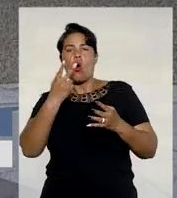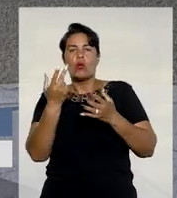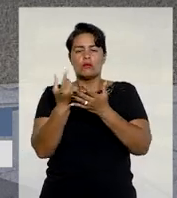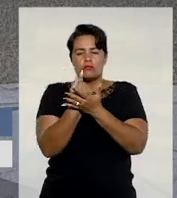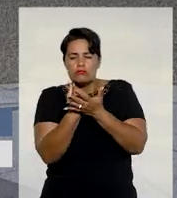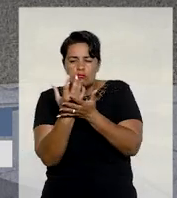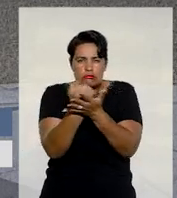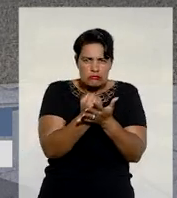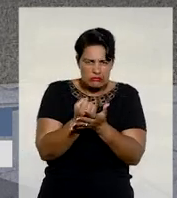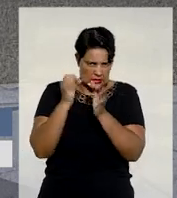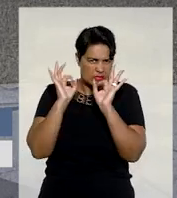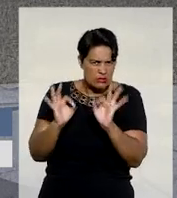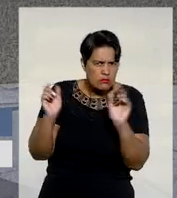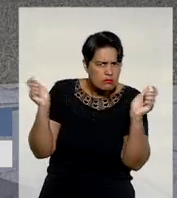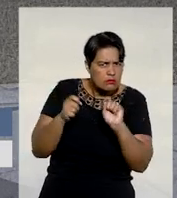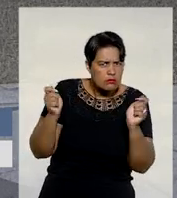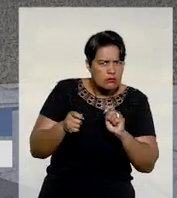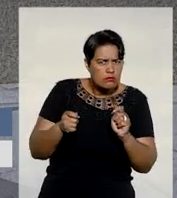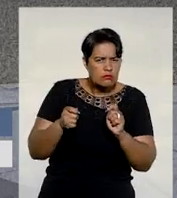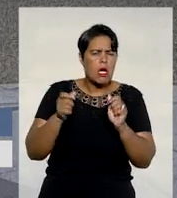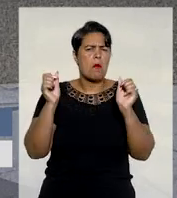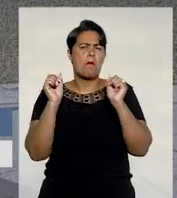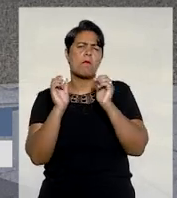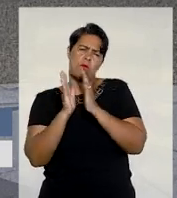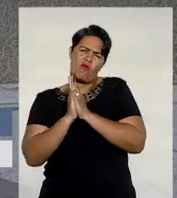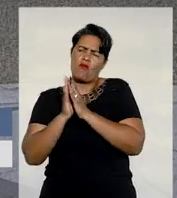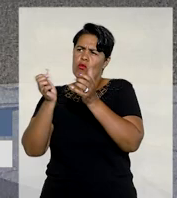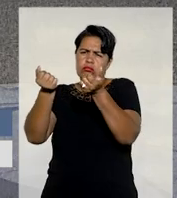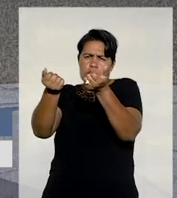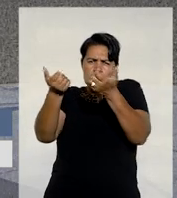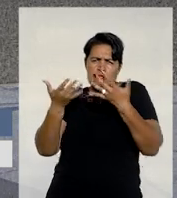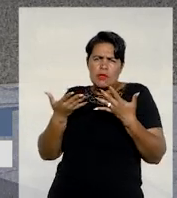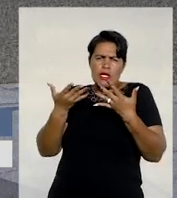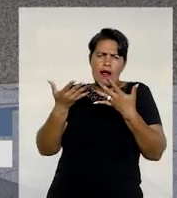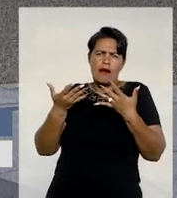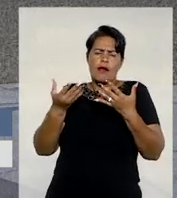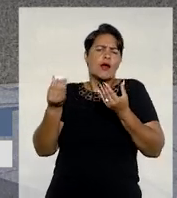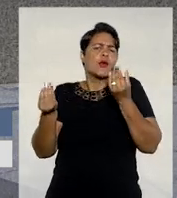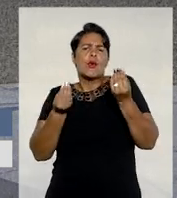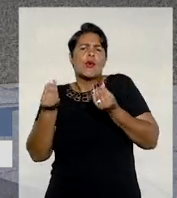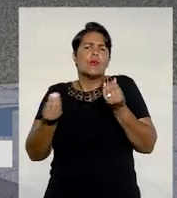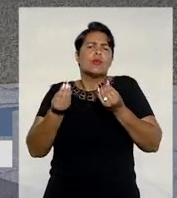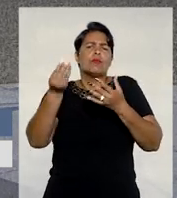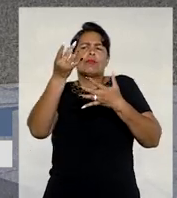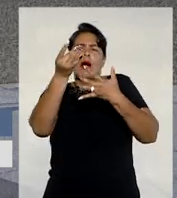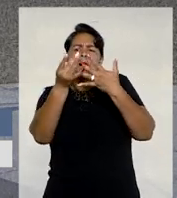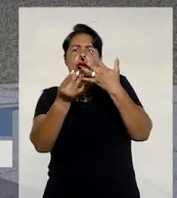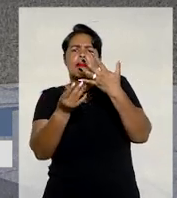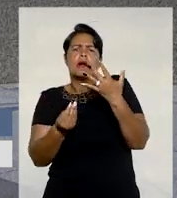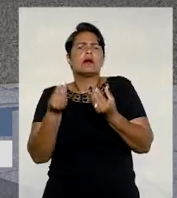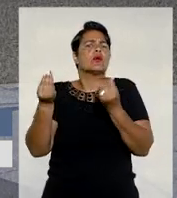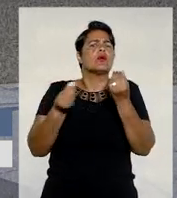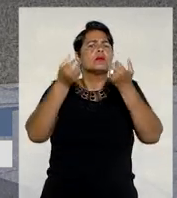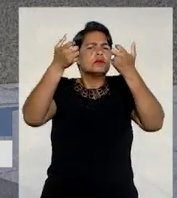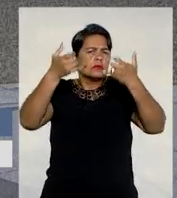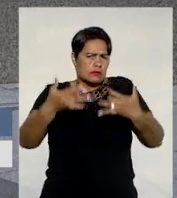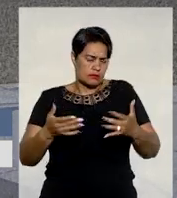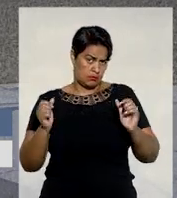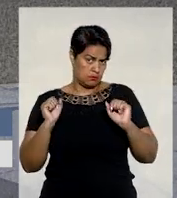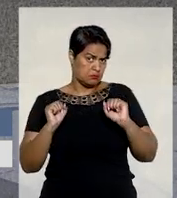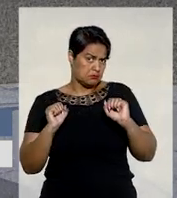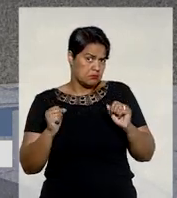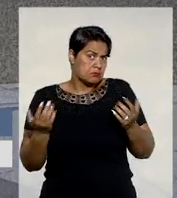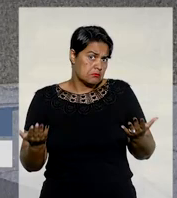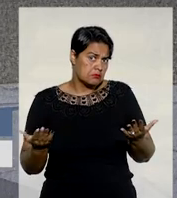erro material. Poderia, então, esclarecer esses pontos com exemplos, ou seja, o que seriam obscuridade, contradição, omissão e